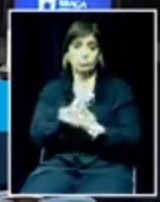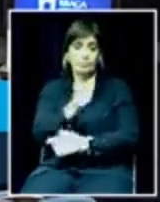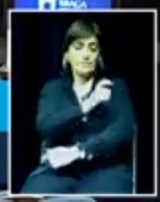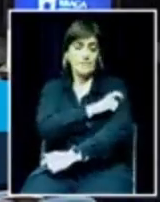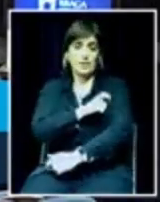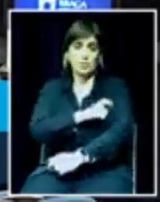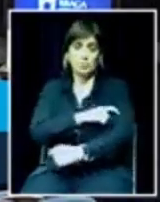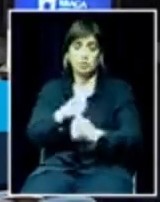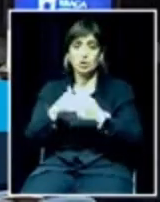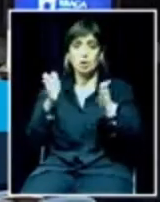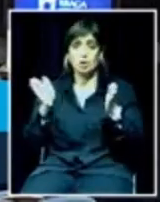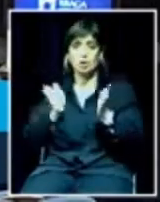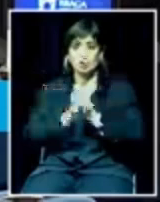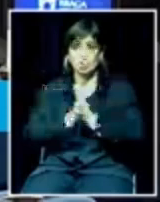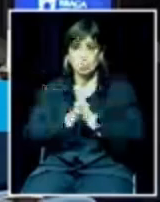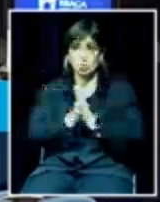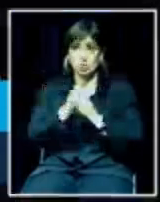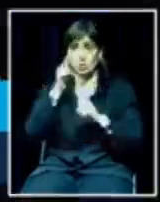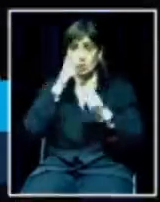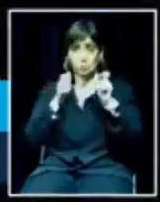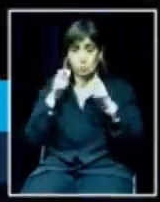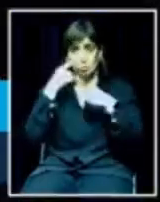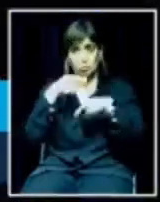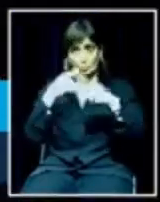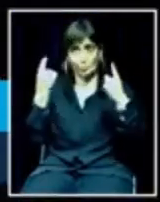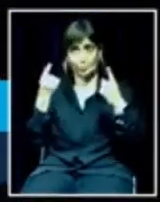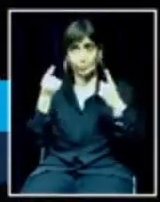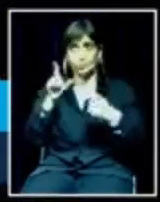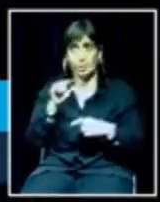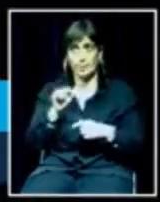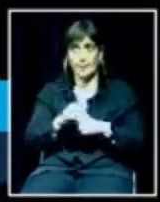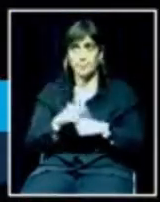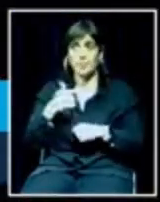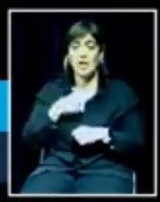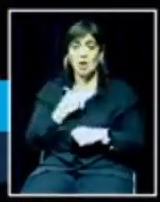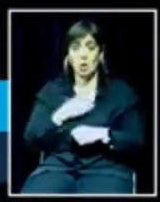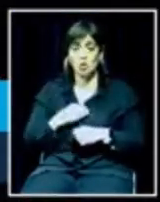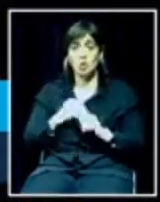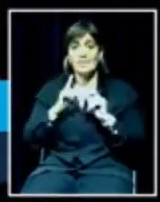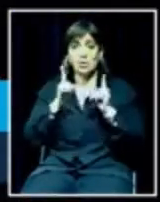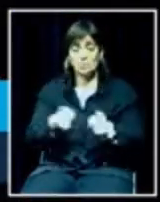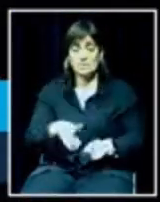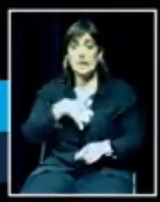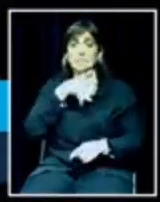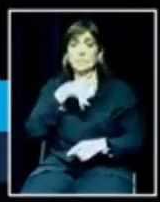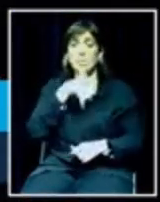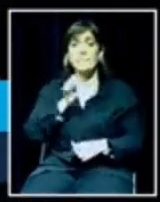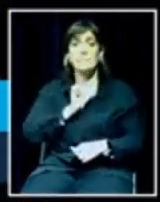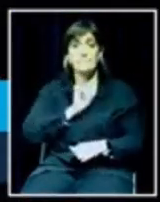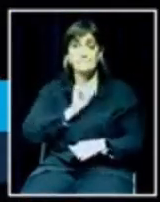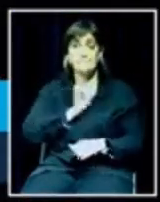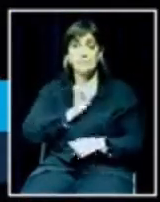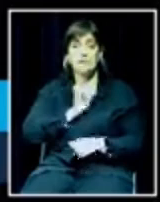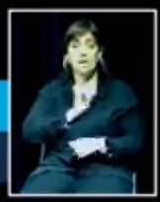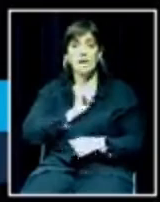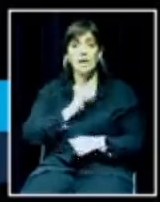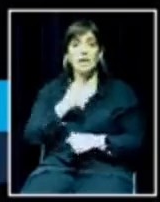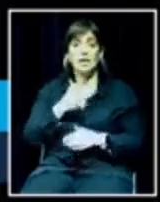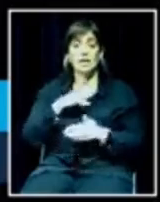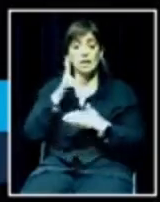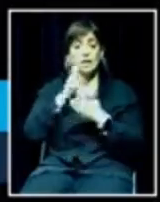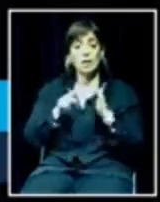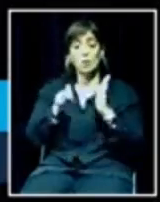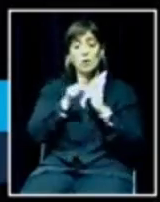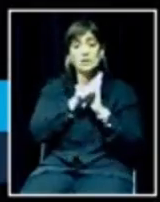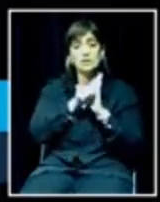de mais pessoas do público eu gostava de iniciar minha intervenção para por ler o